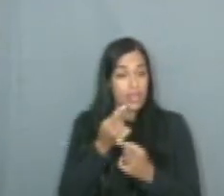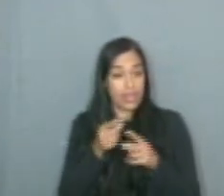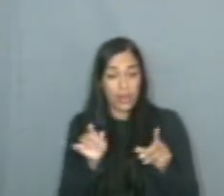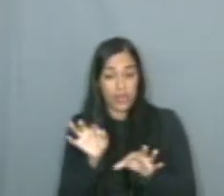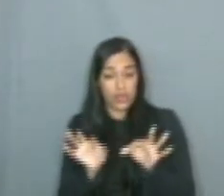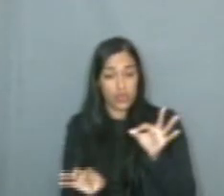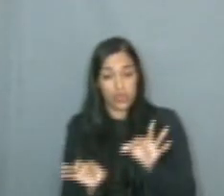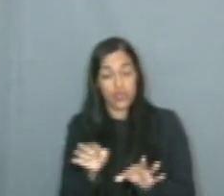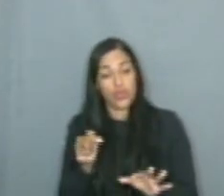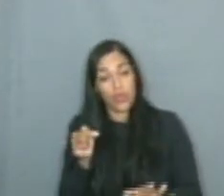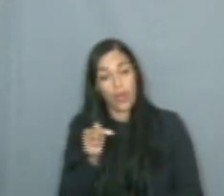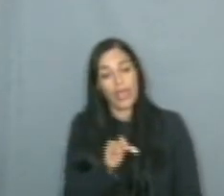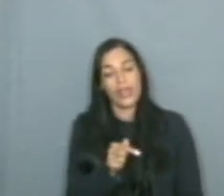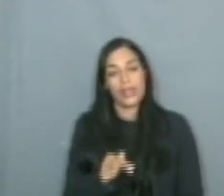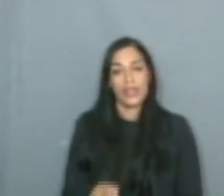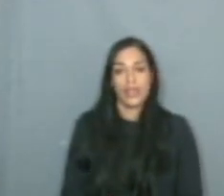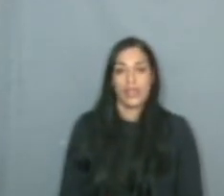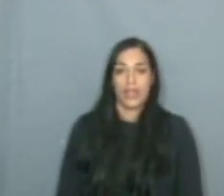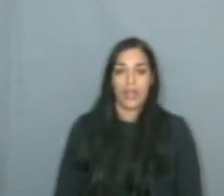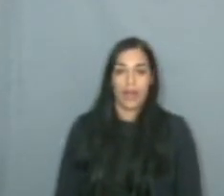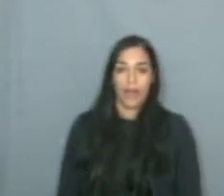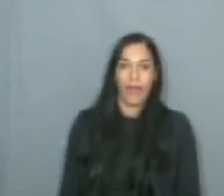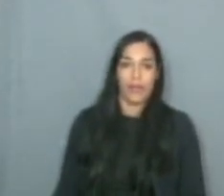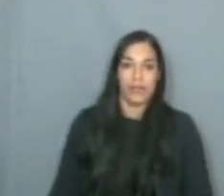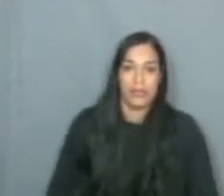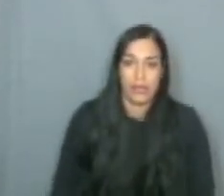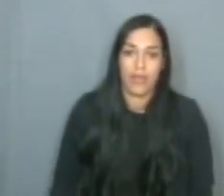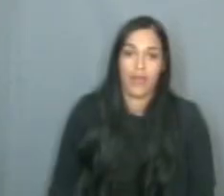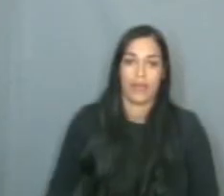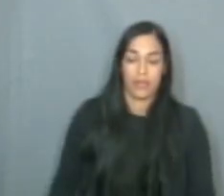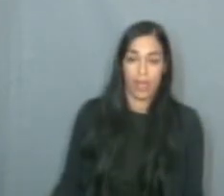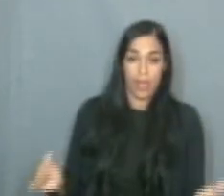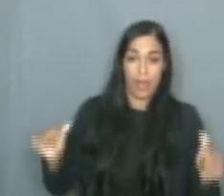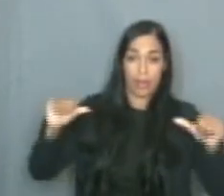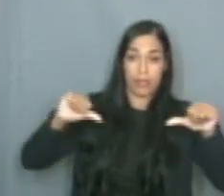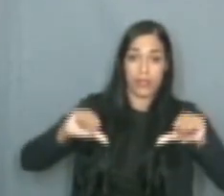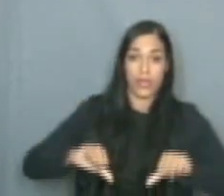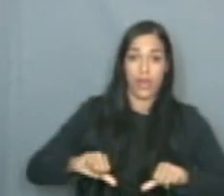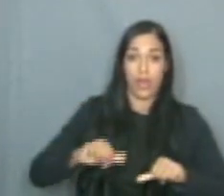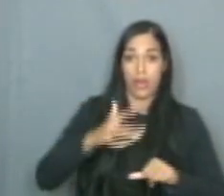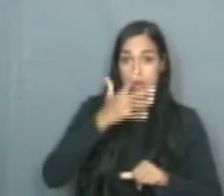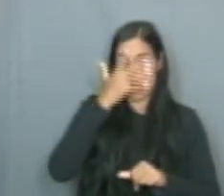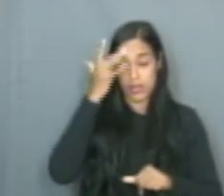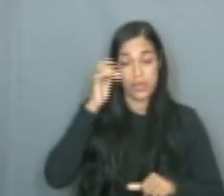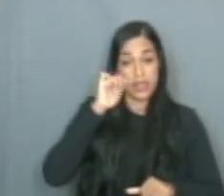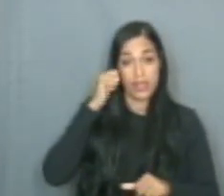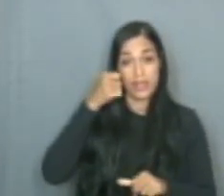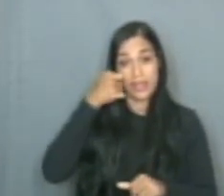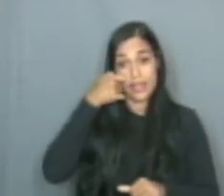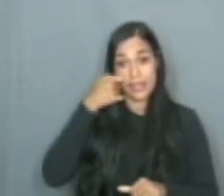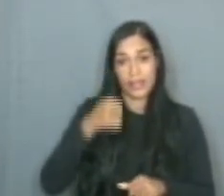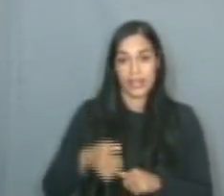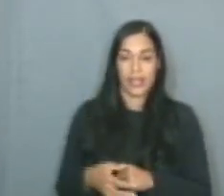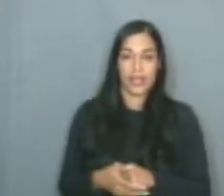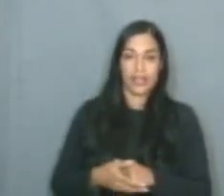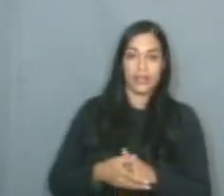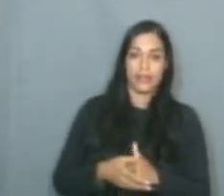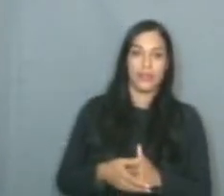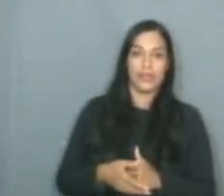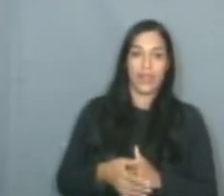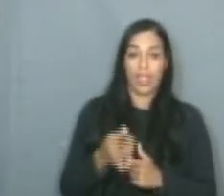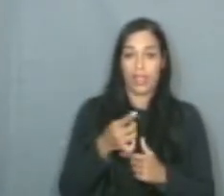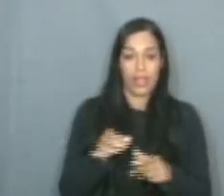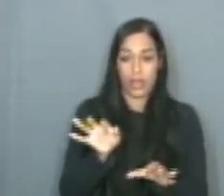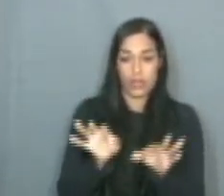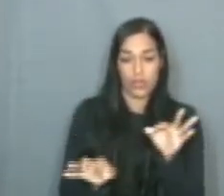justo com ele. Ele pode ter uma situação ainda pior do que a pessoa que é negra, por exemplo. Então, não é justo para ele. E agora eu falo